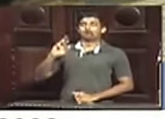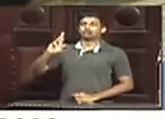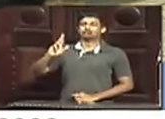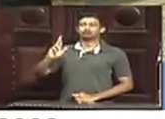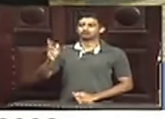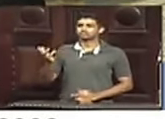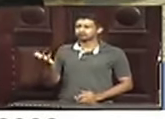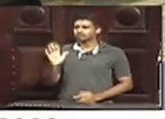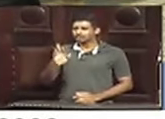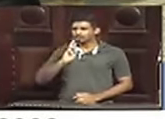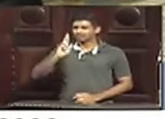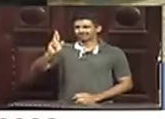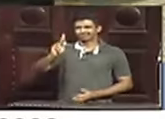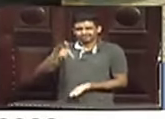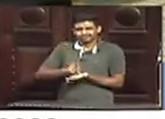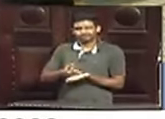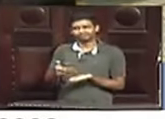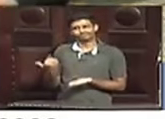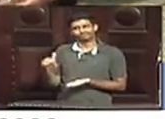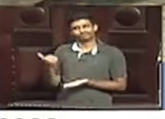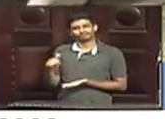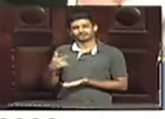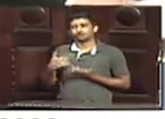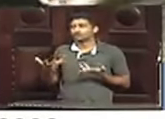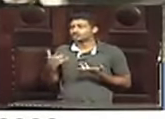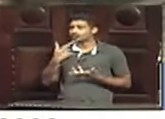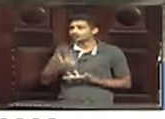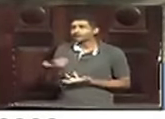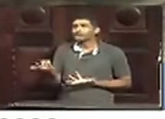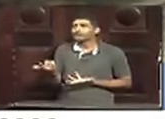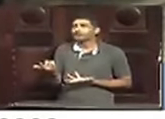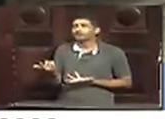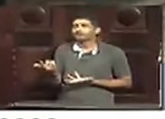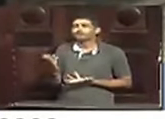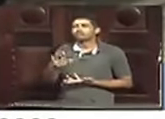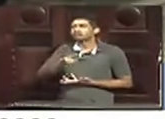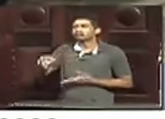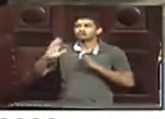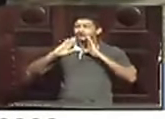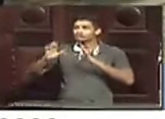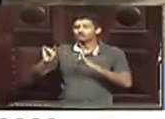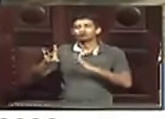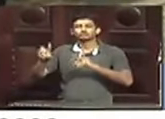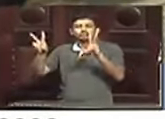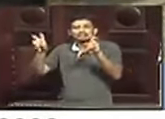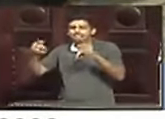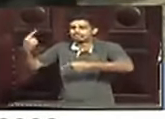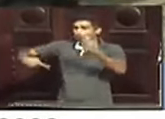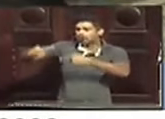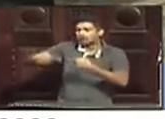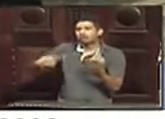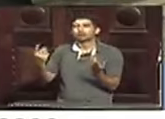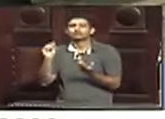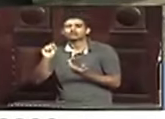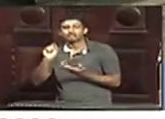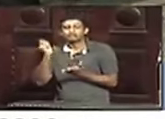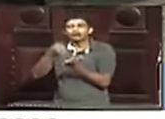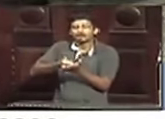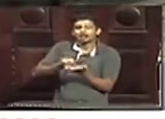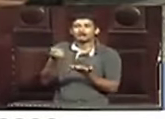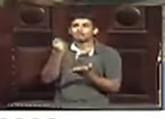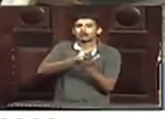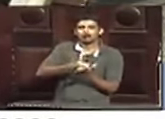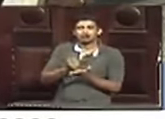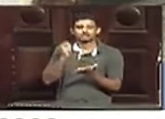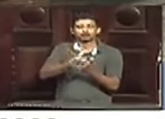do estado, enquanto estão discutindo quem vai pagar a conta, enquanto estão discutindo quem, pra concluir, por favor,